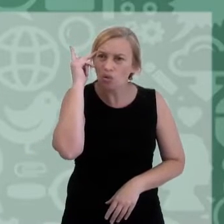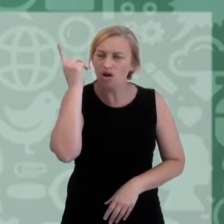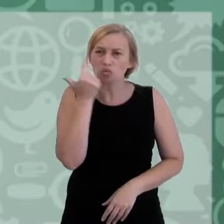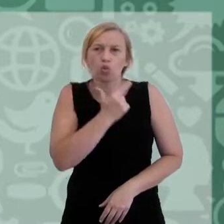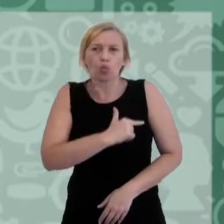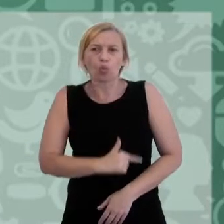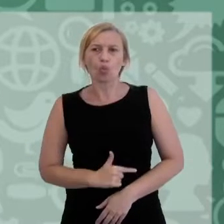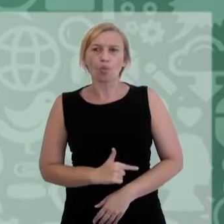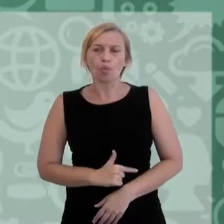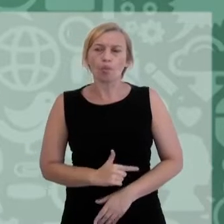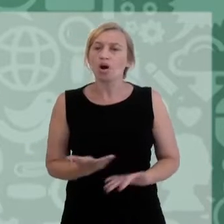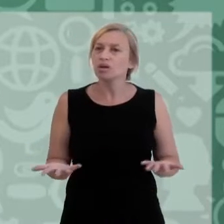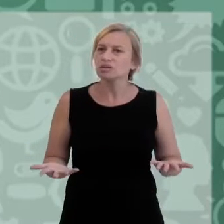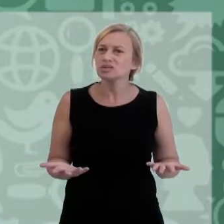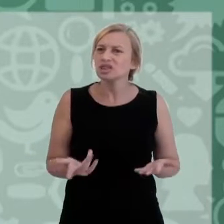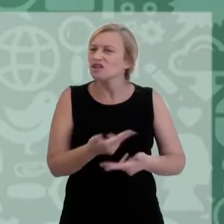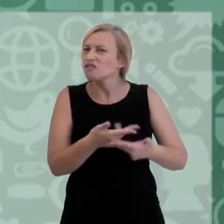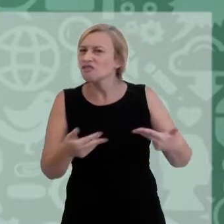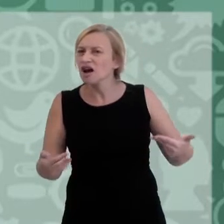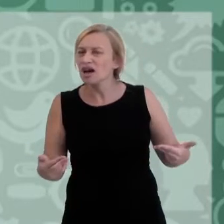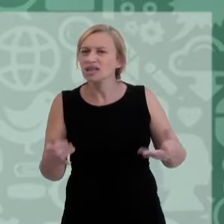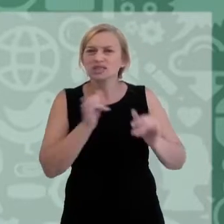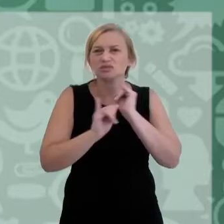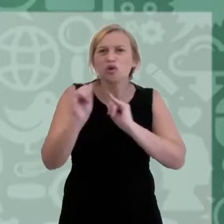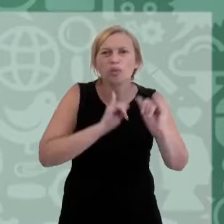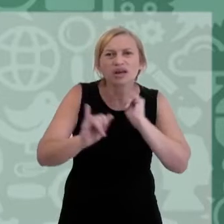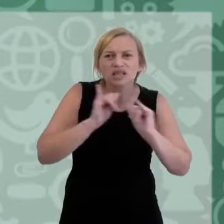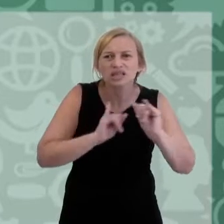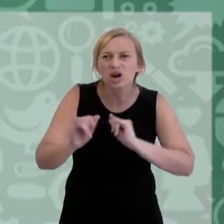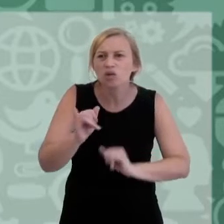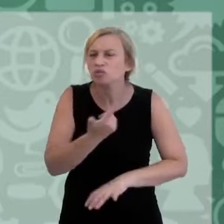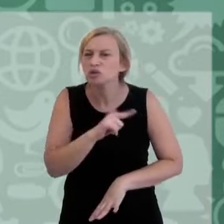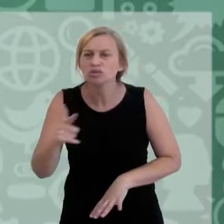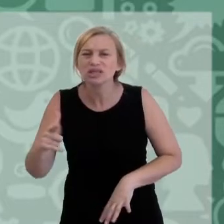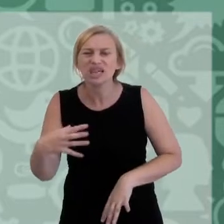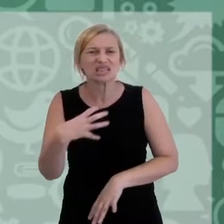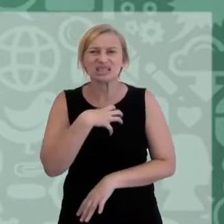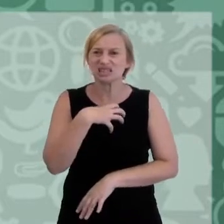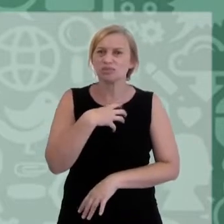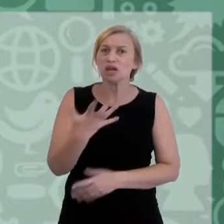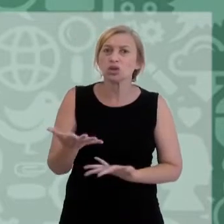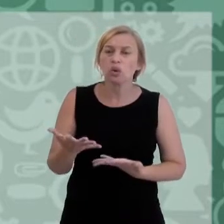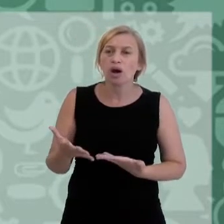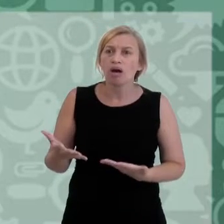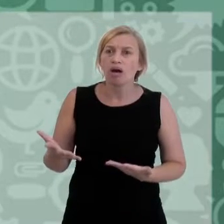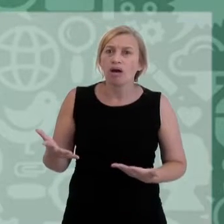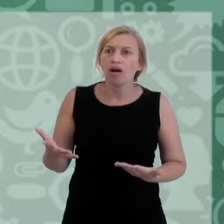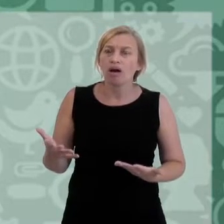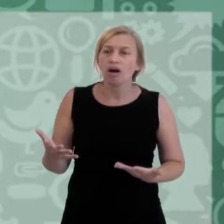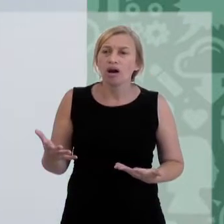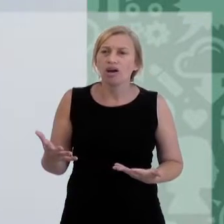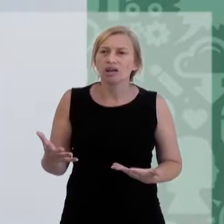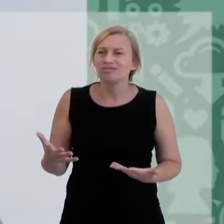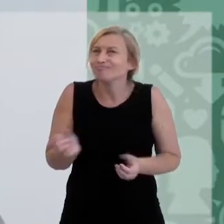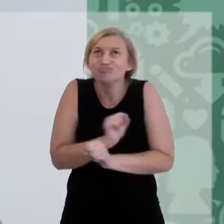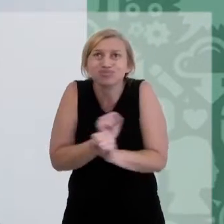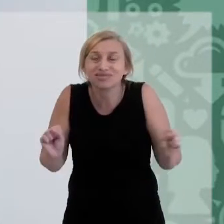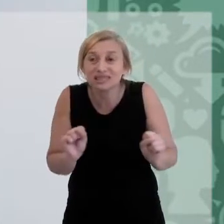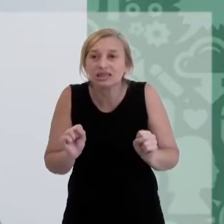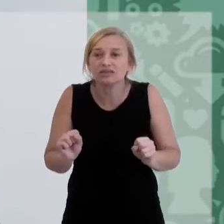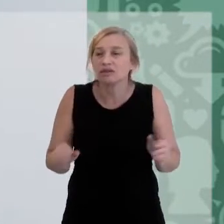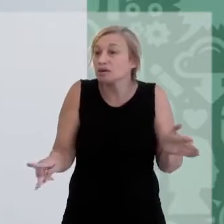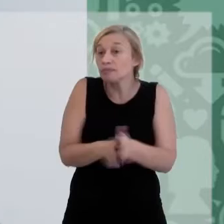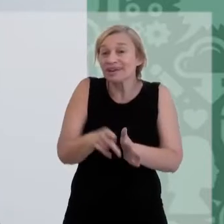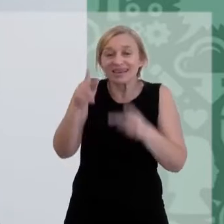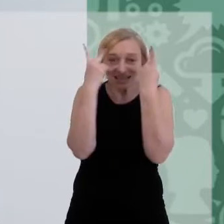nos resultados tem vários tutoriais, informações de como não ter sentimentos, e é impossível, isso é